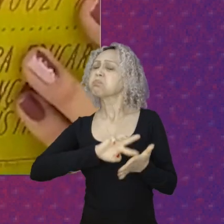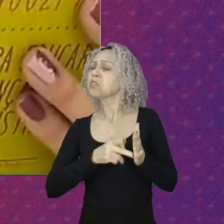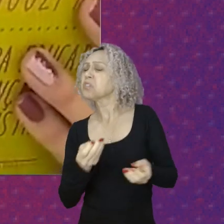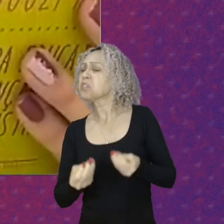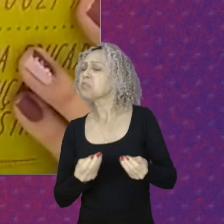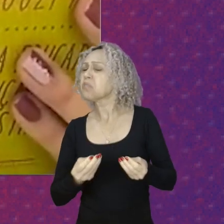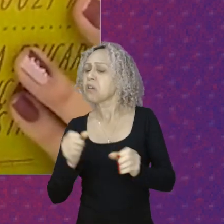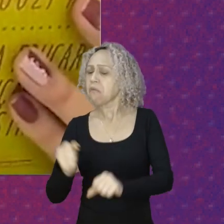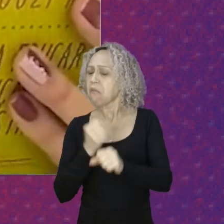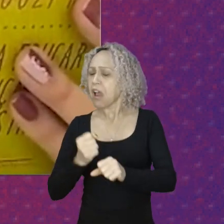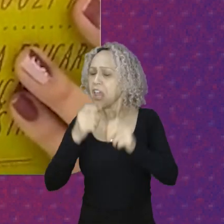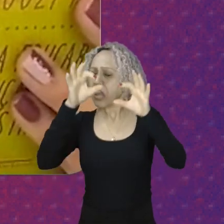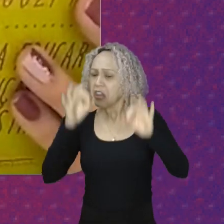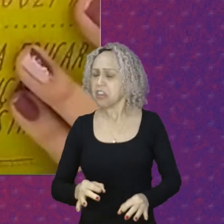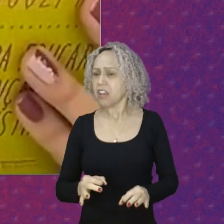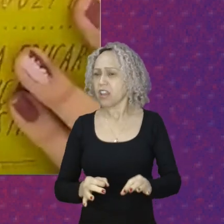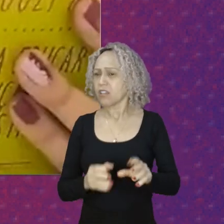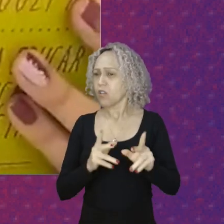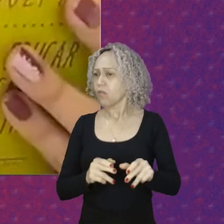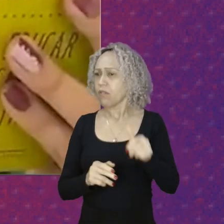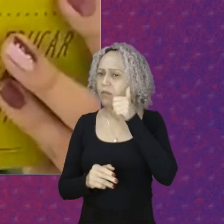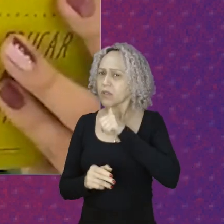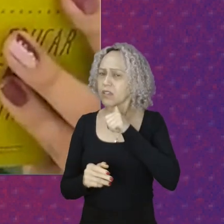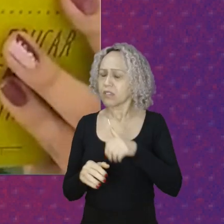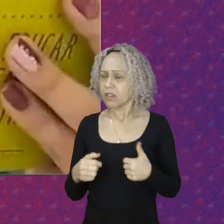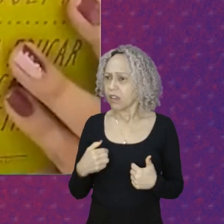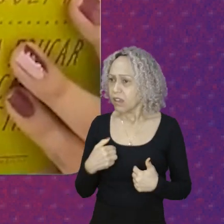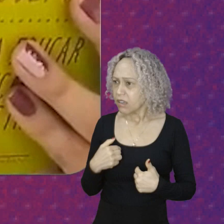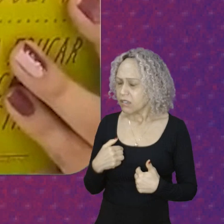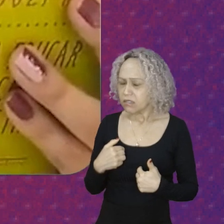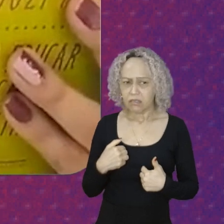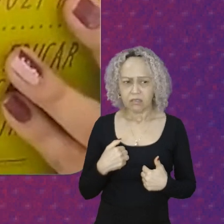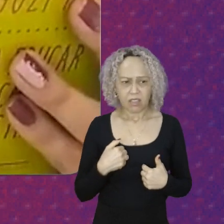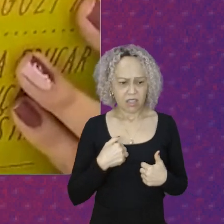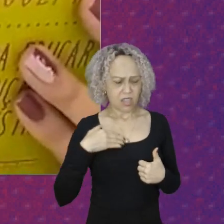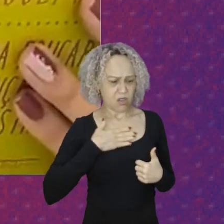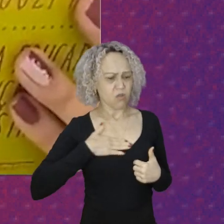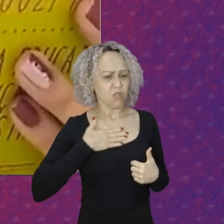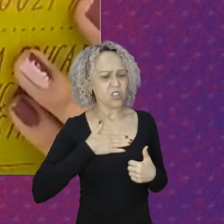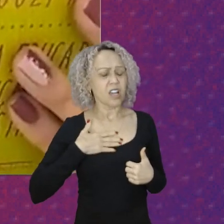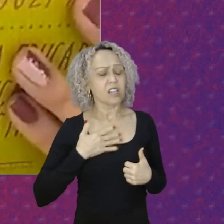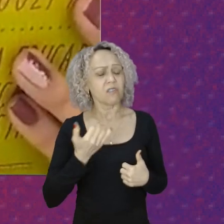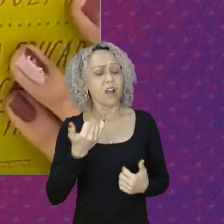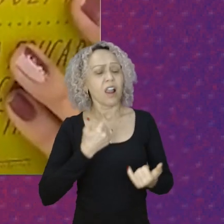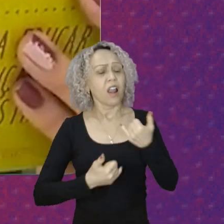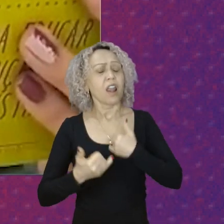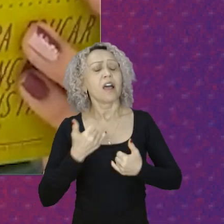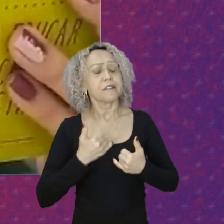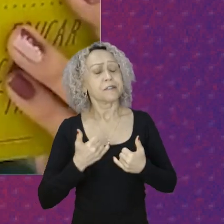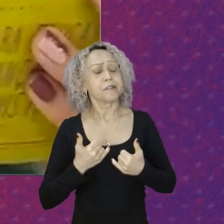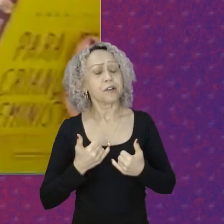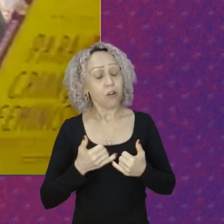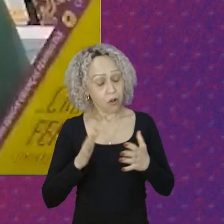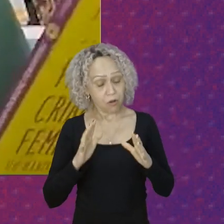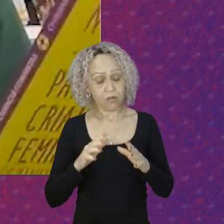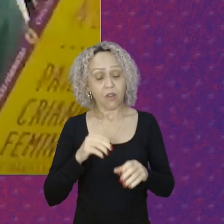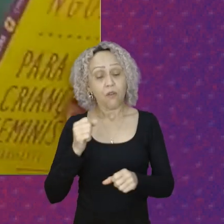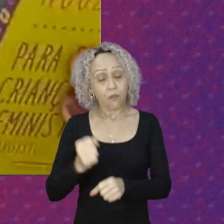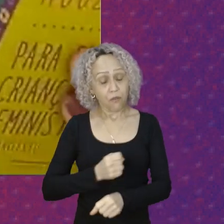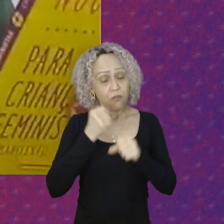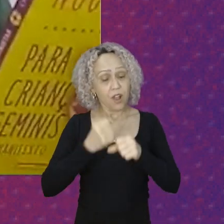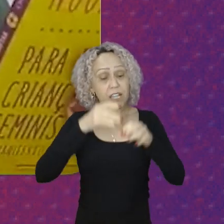Eu preferia que tivesse dito apenas varra direito, pois assim vai limpar melhor o chão. E preferia que tivessem dito a mesma